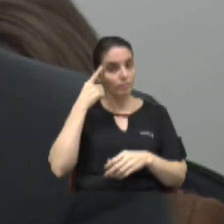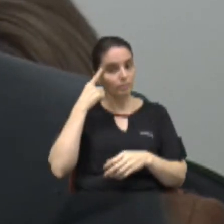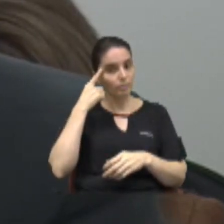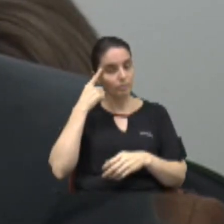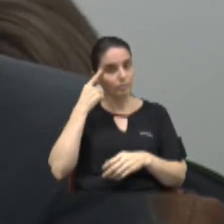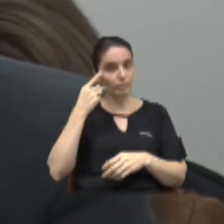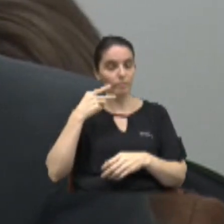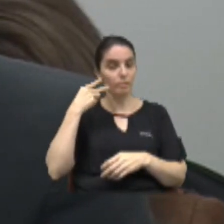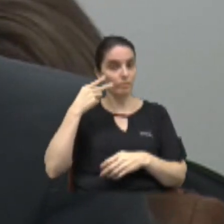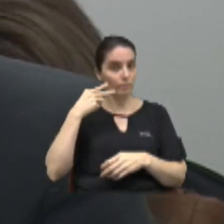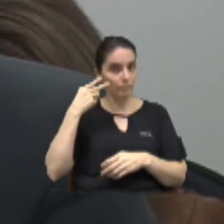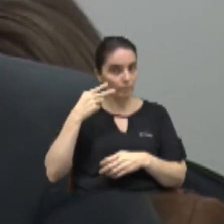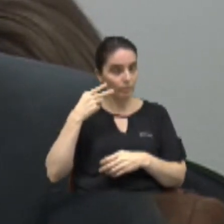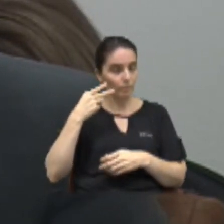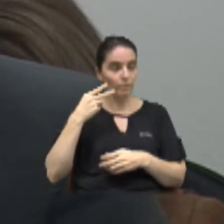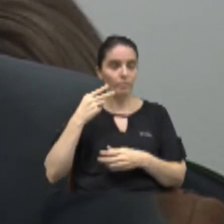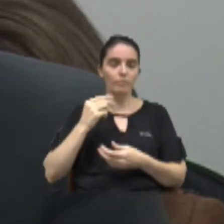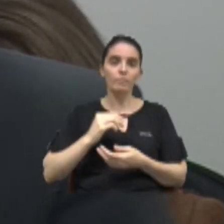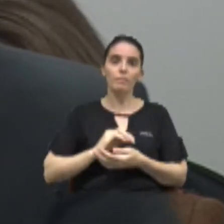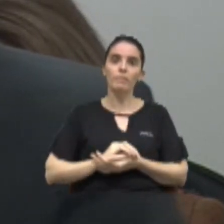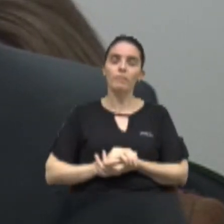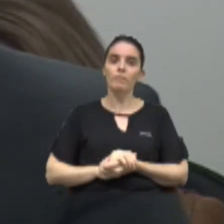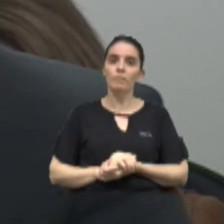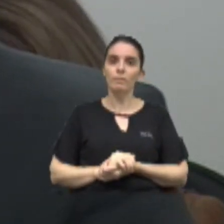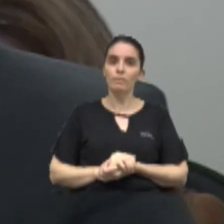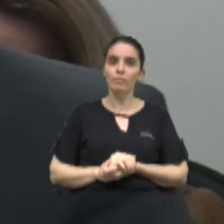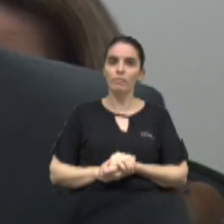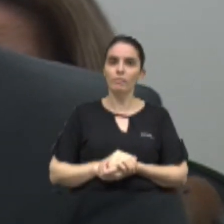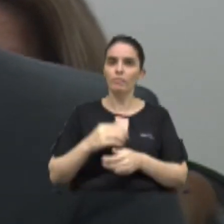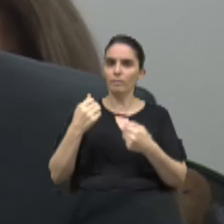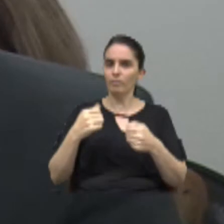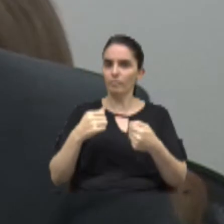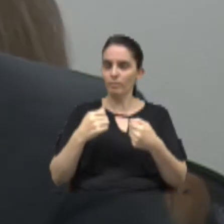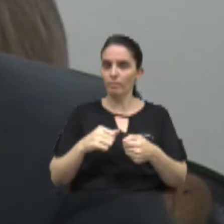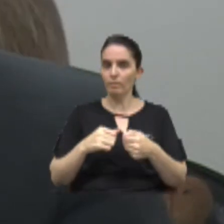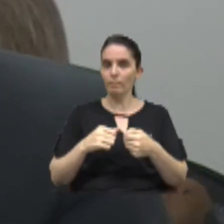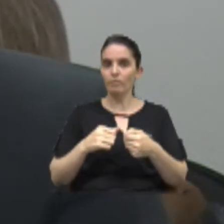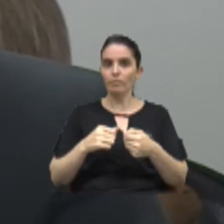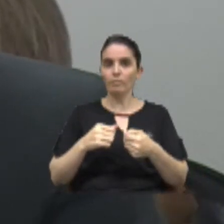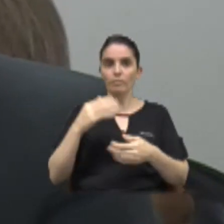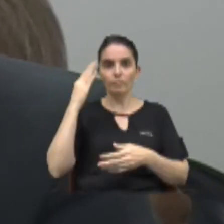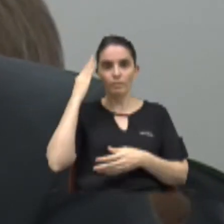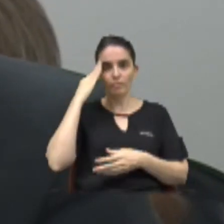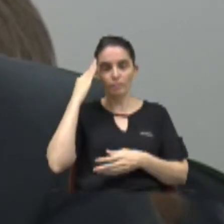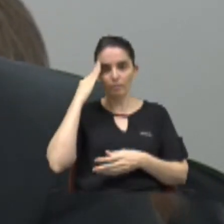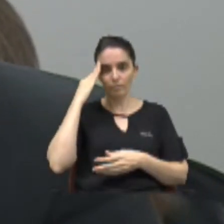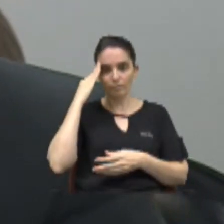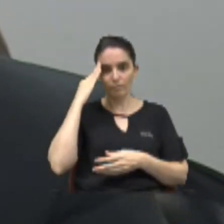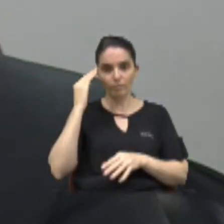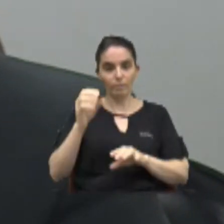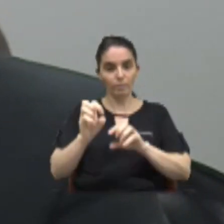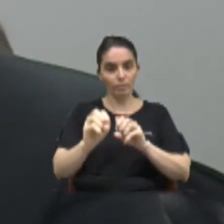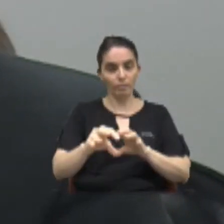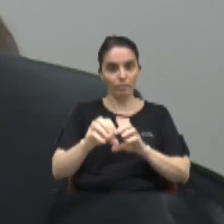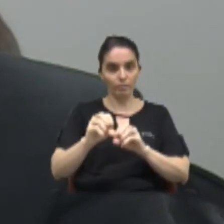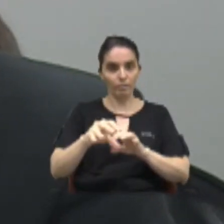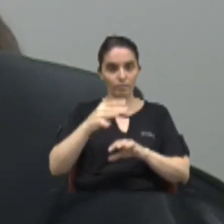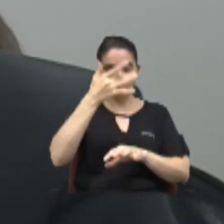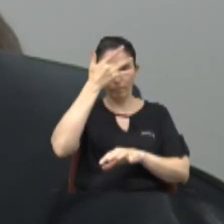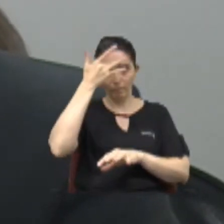frente parlamentar. Estamos caminhando nesse sentido de orientar as